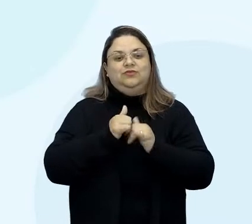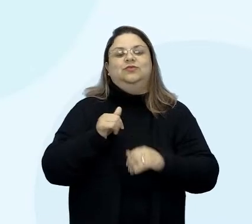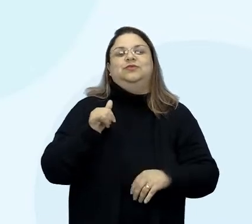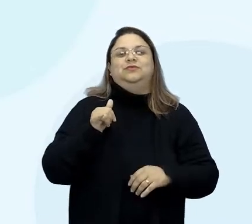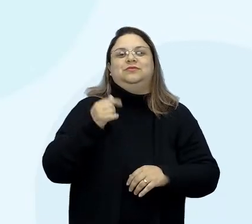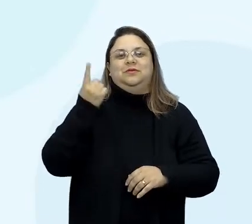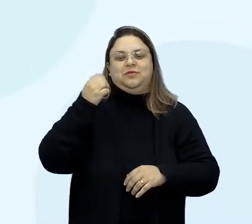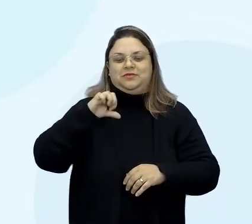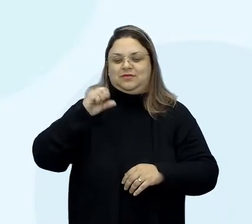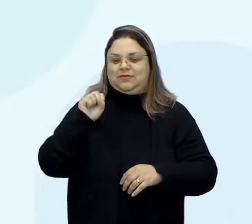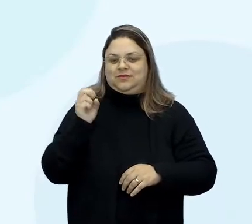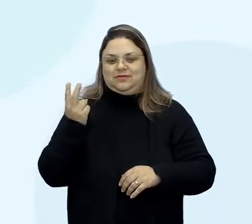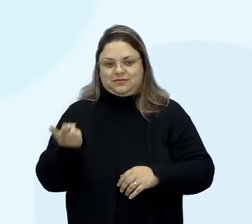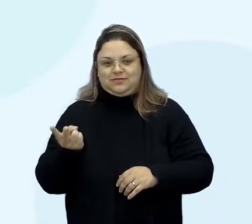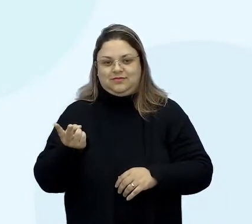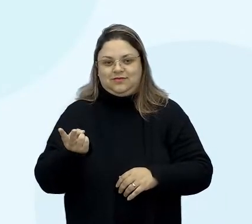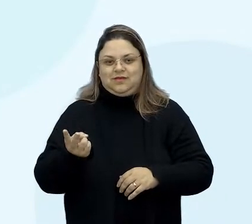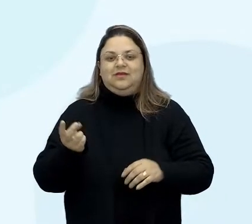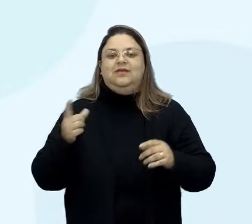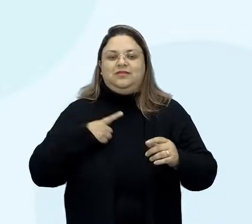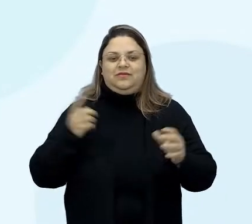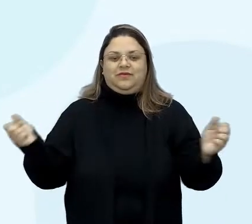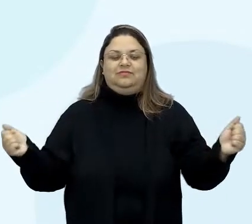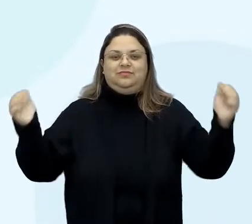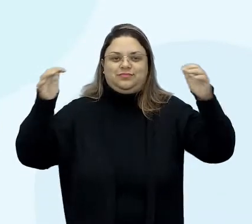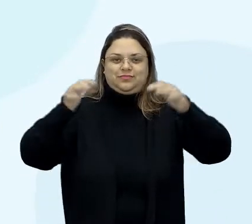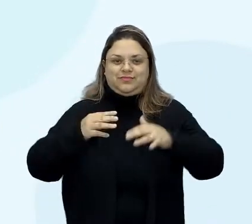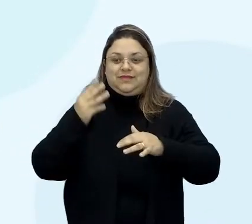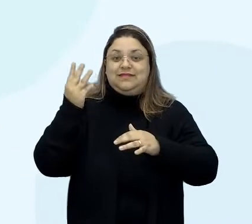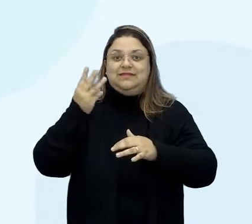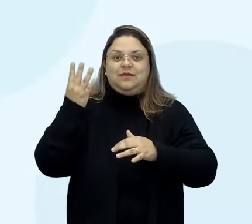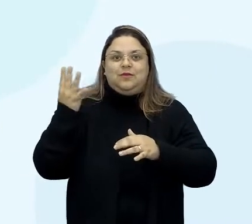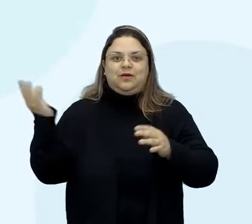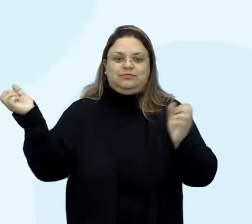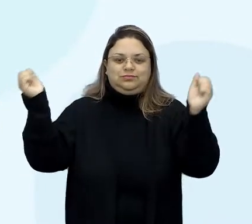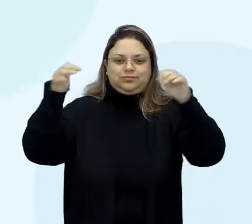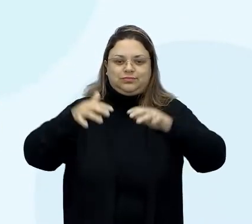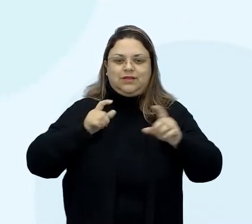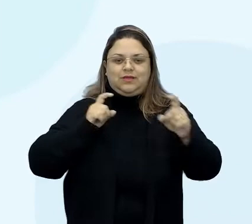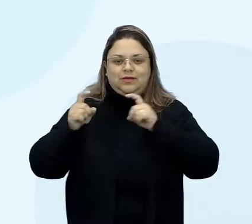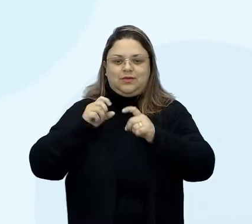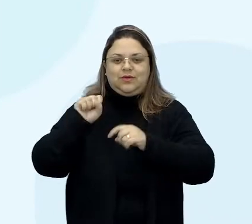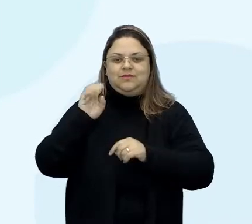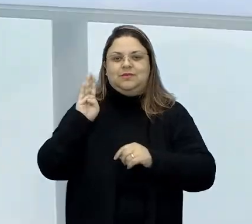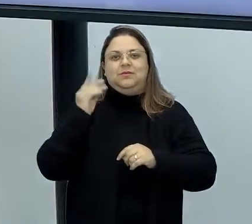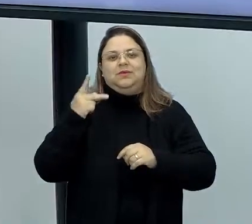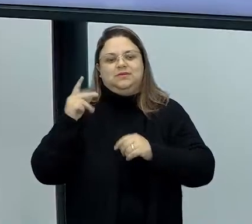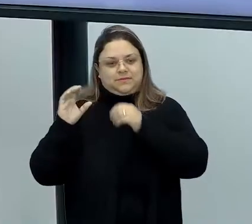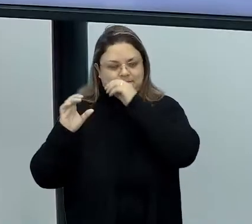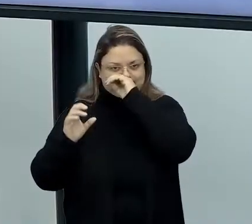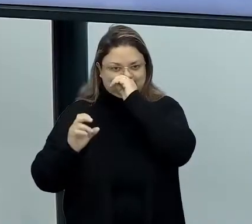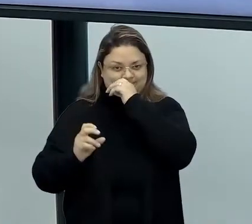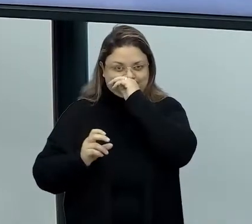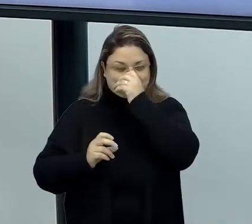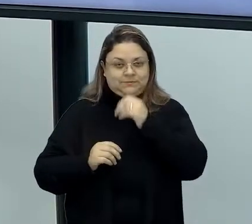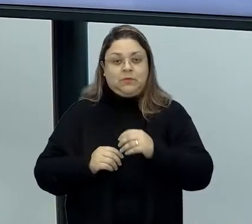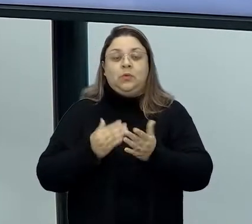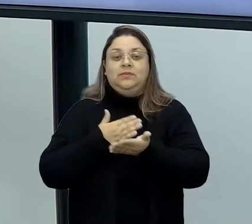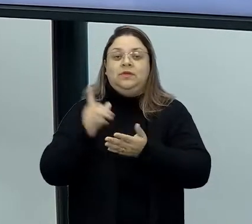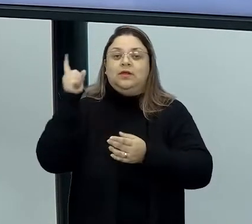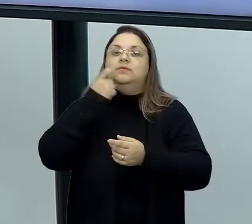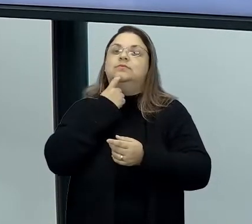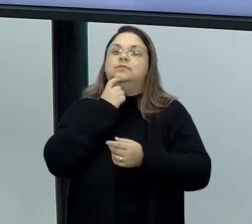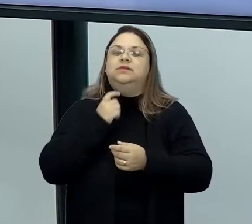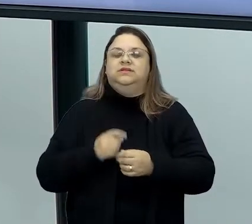reunião anual da SBPC, realizada em Campinas. A A revista Ciência Hoje é bem conhecida, eu